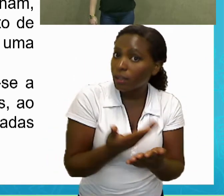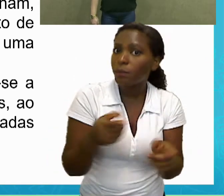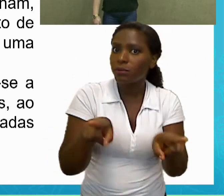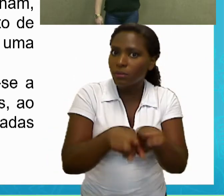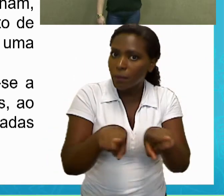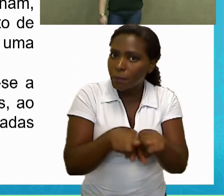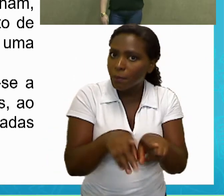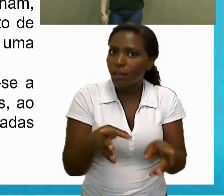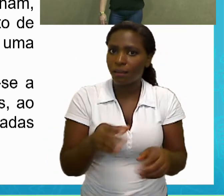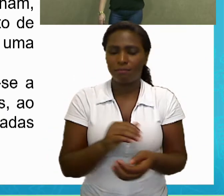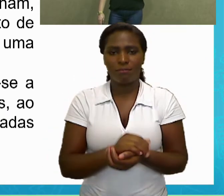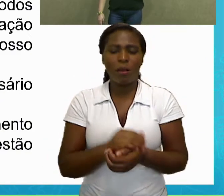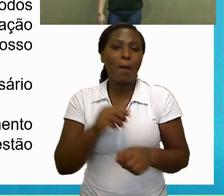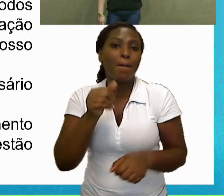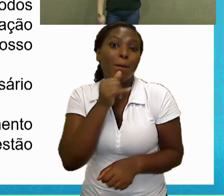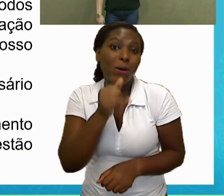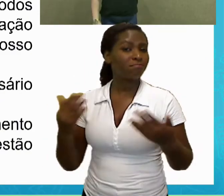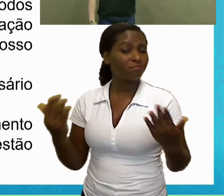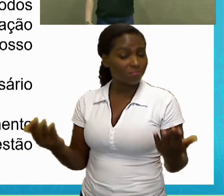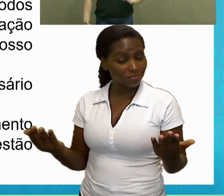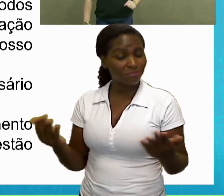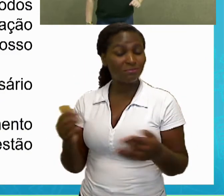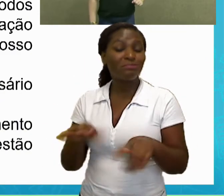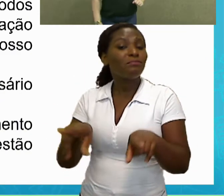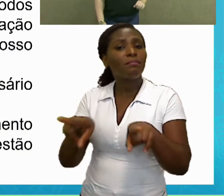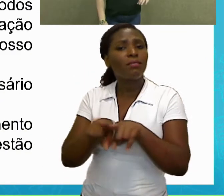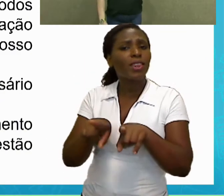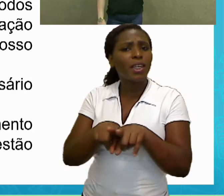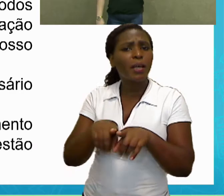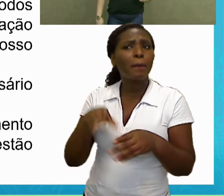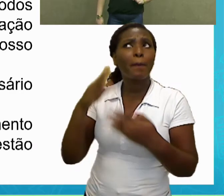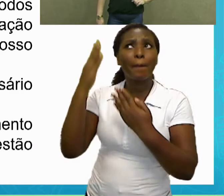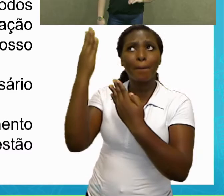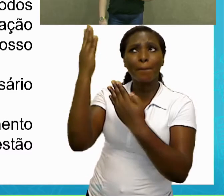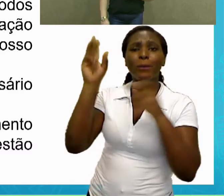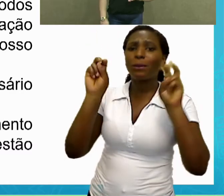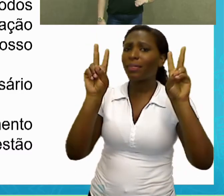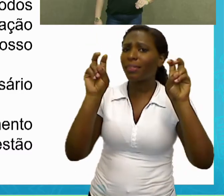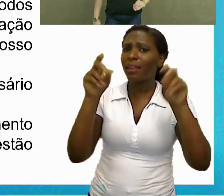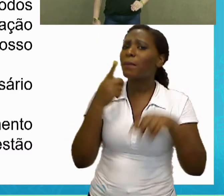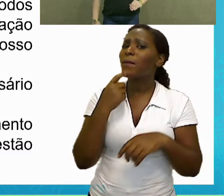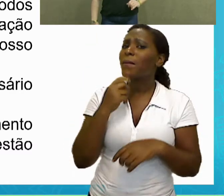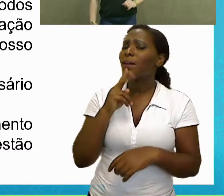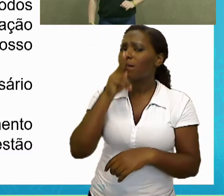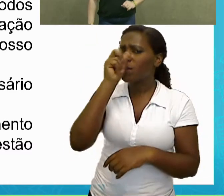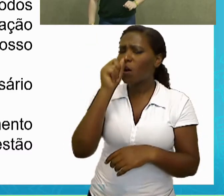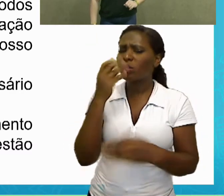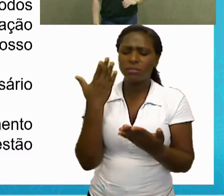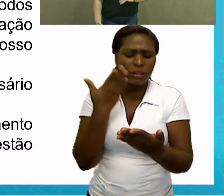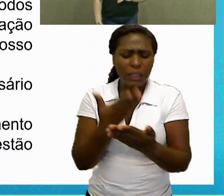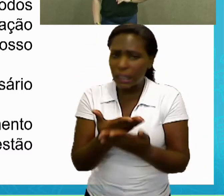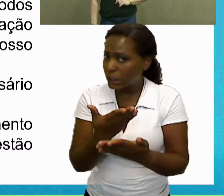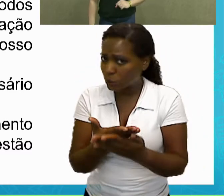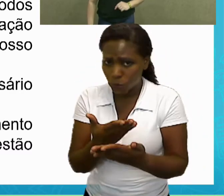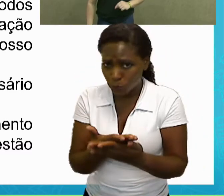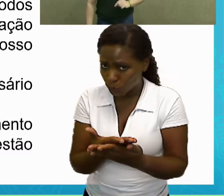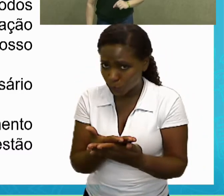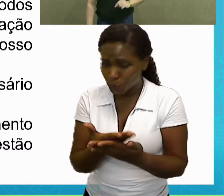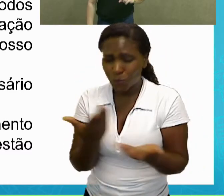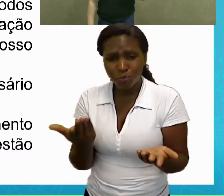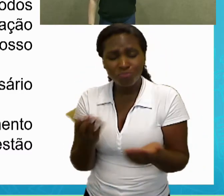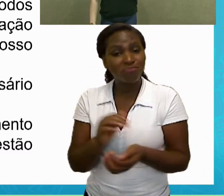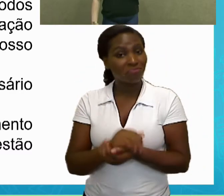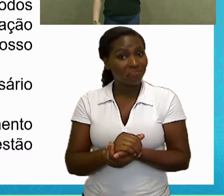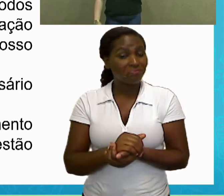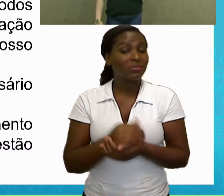mensagens semióticas. Estudo. O português é fundamental para compreendermos